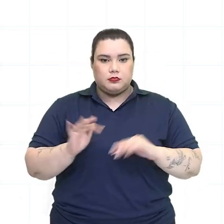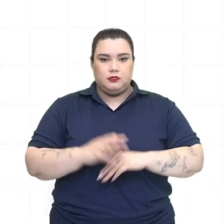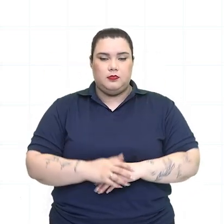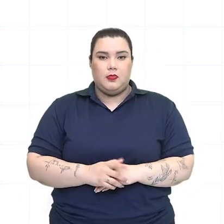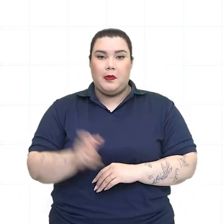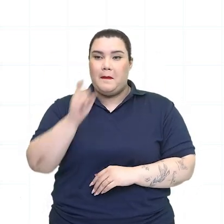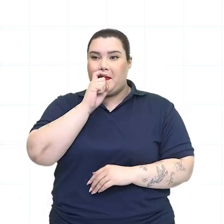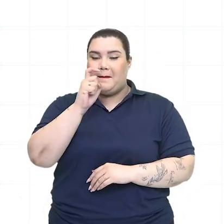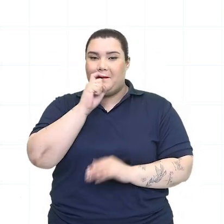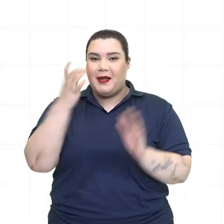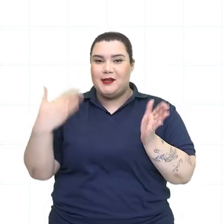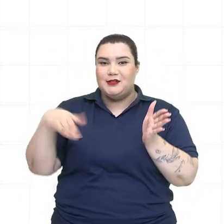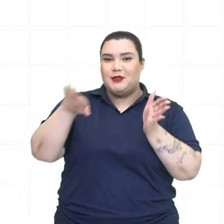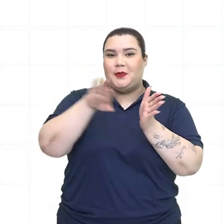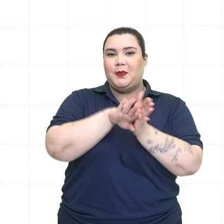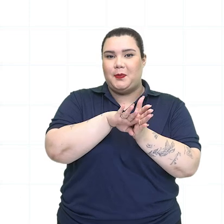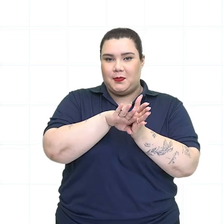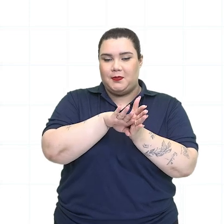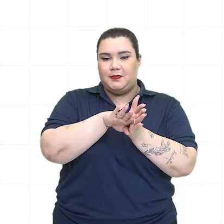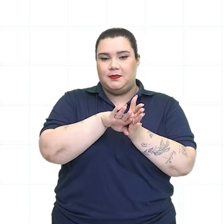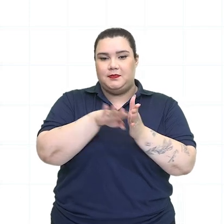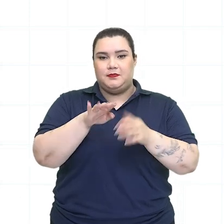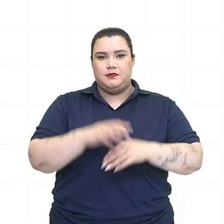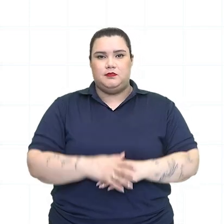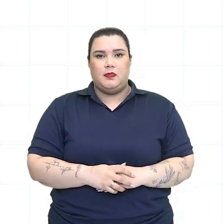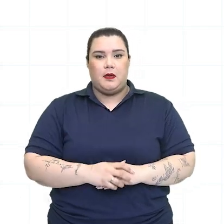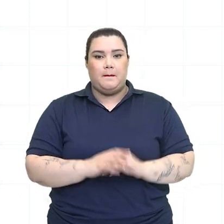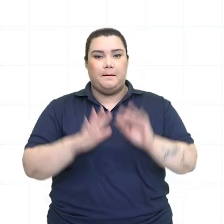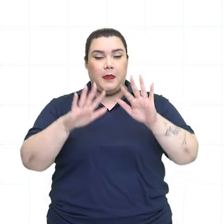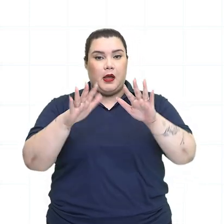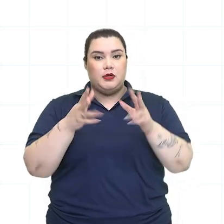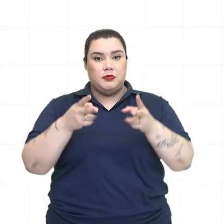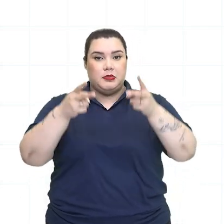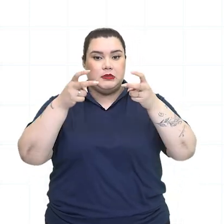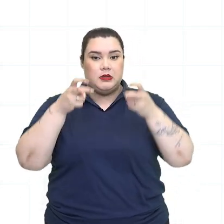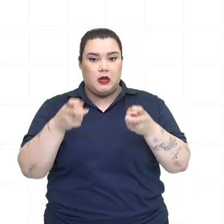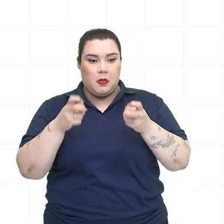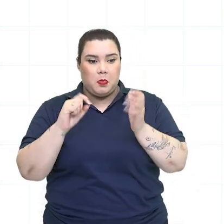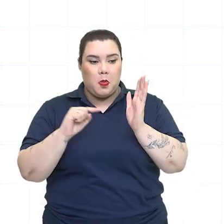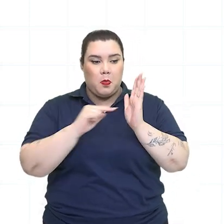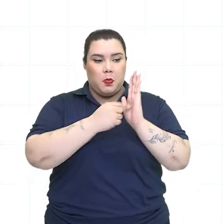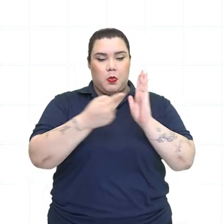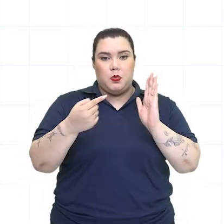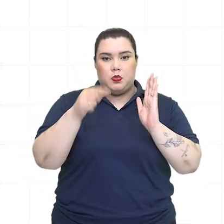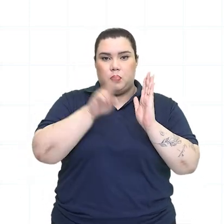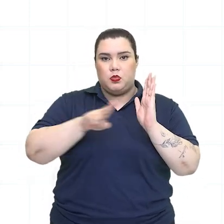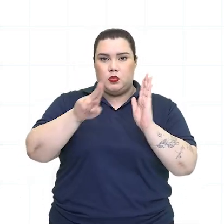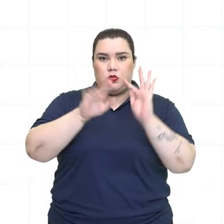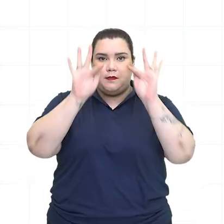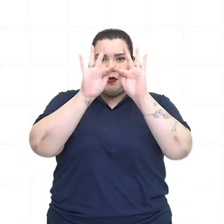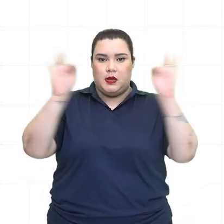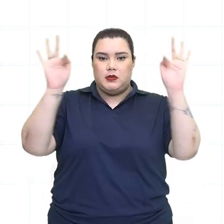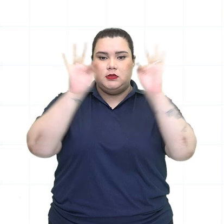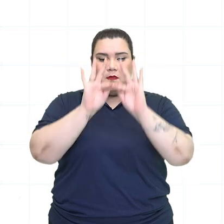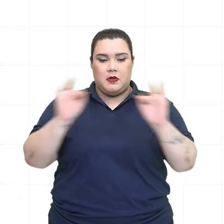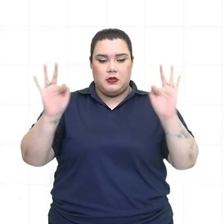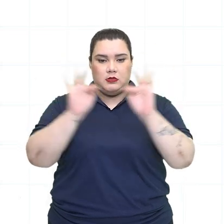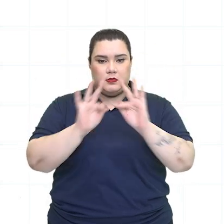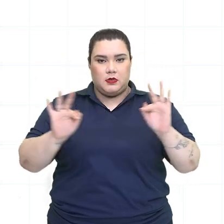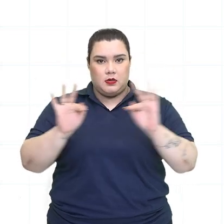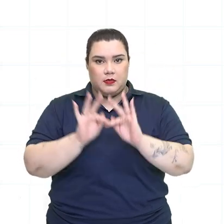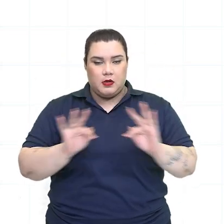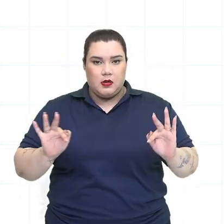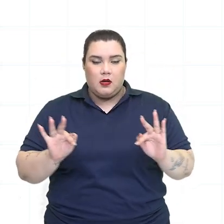Papai chegou. Papai chegou. Mas verifique que a pontuação utilizada em cada uma delas